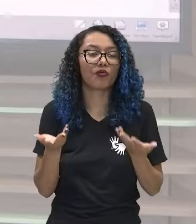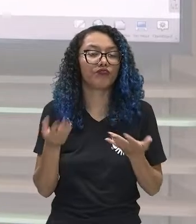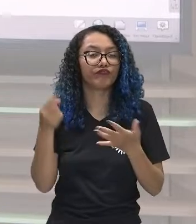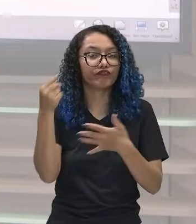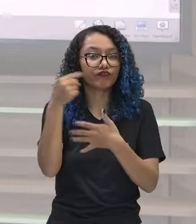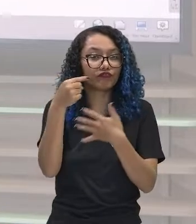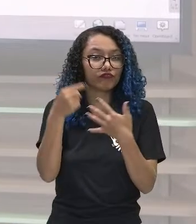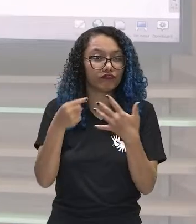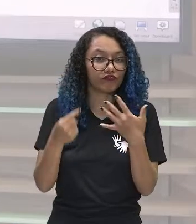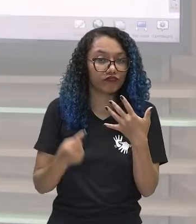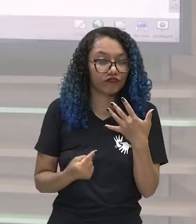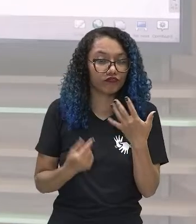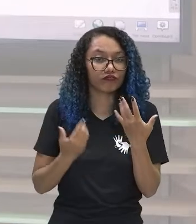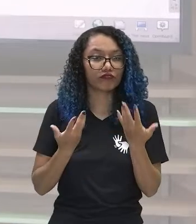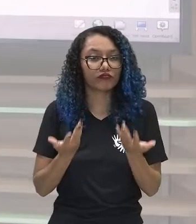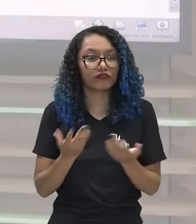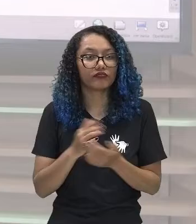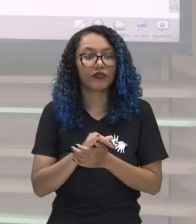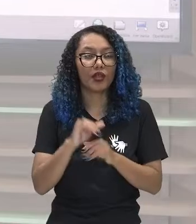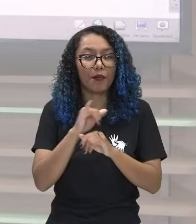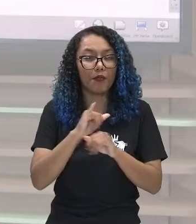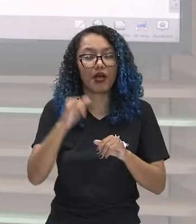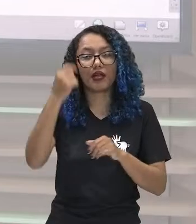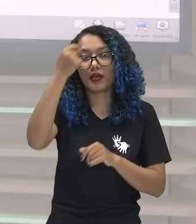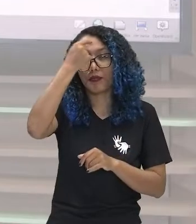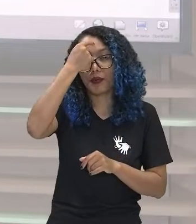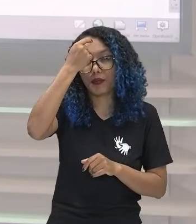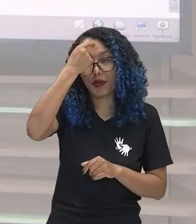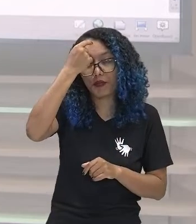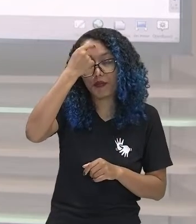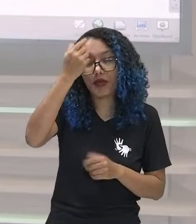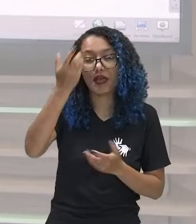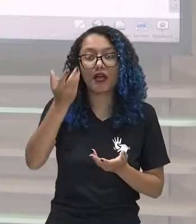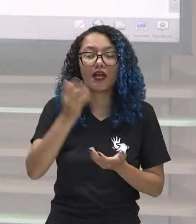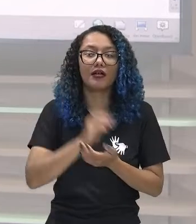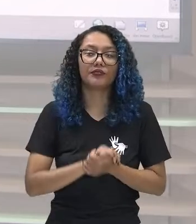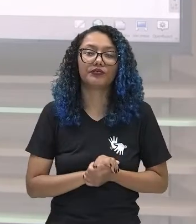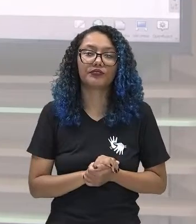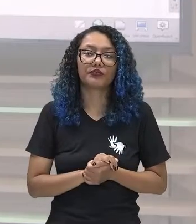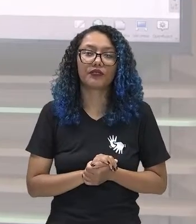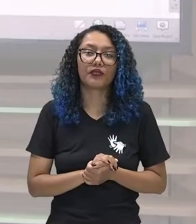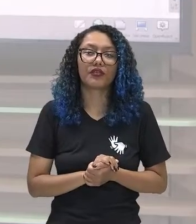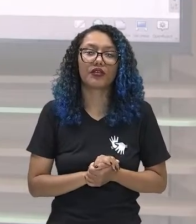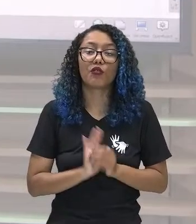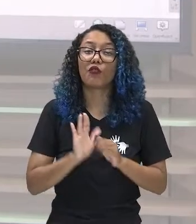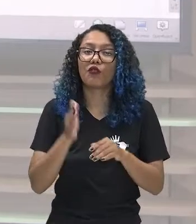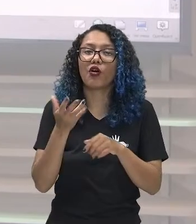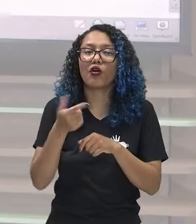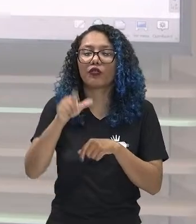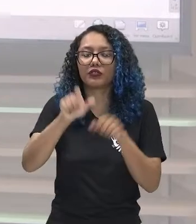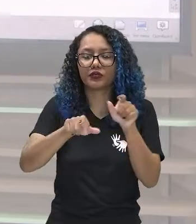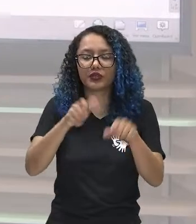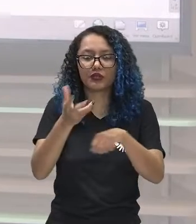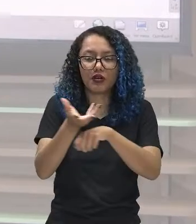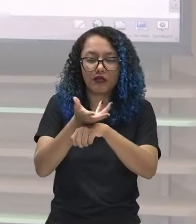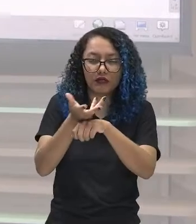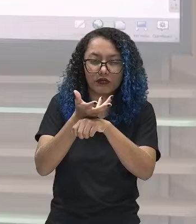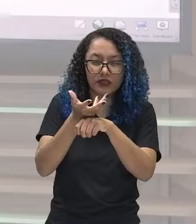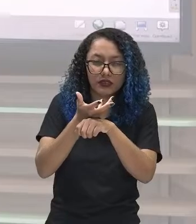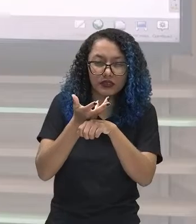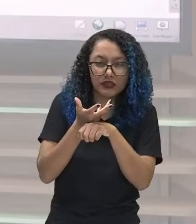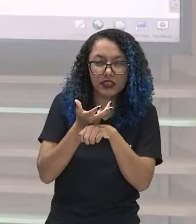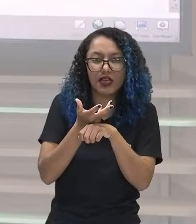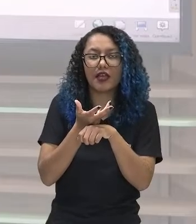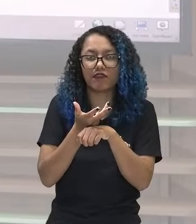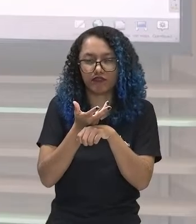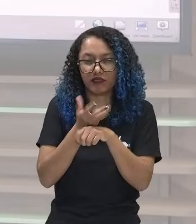essas campanhas de conscientização, né, onde se busca convencer, atrair o apoio, persuadir